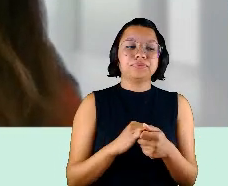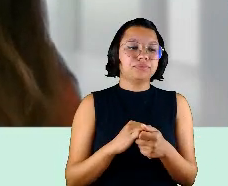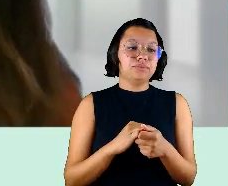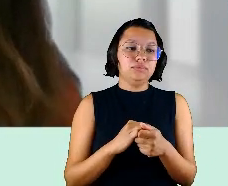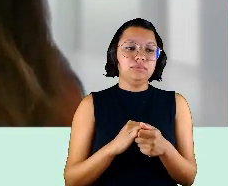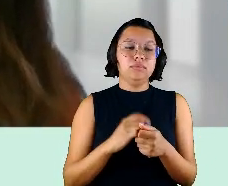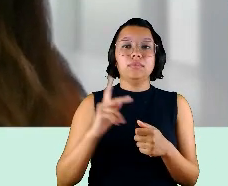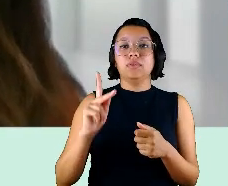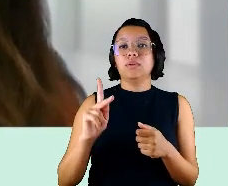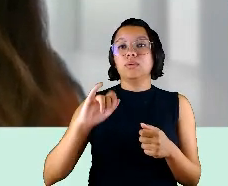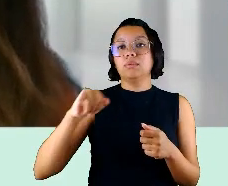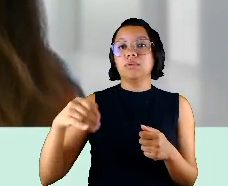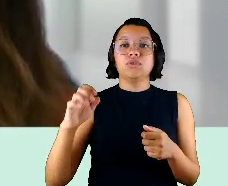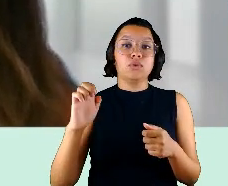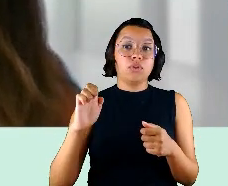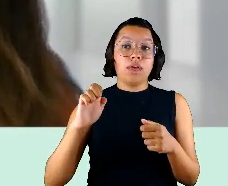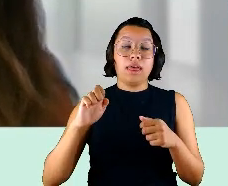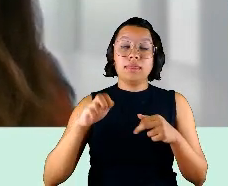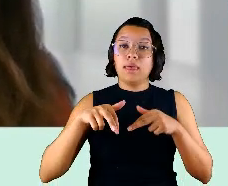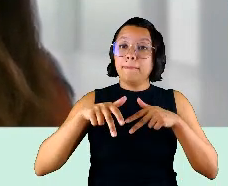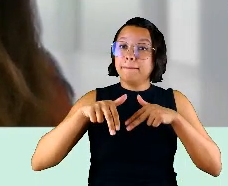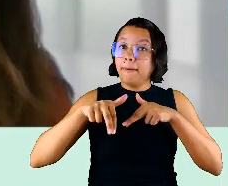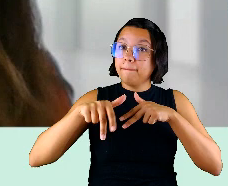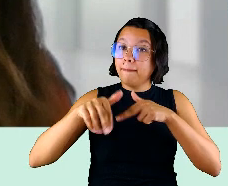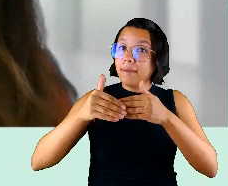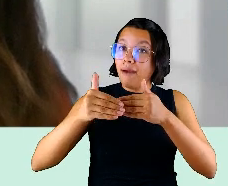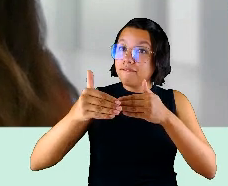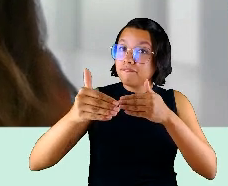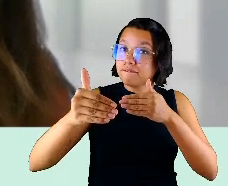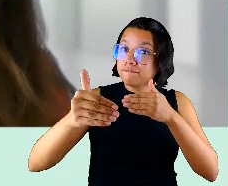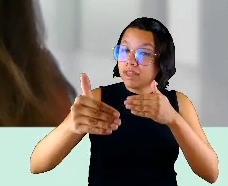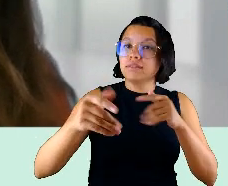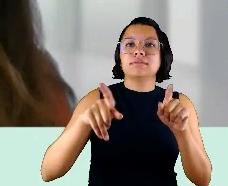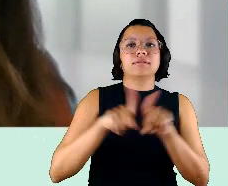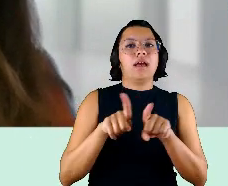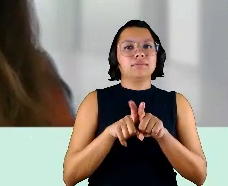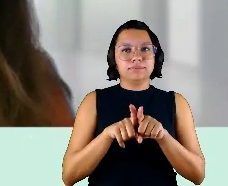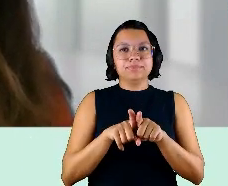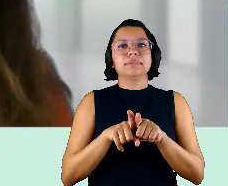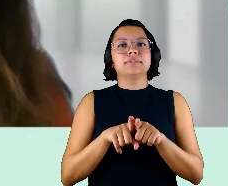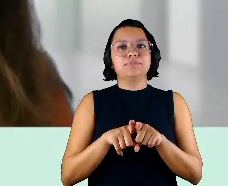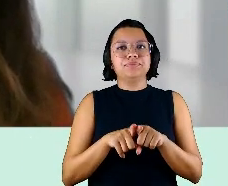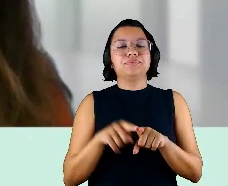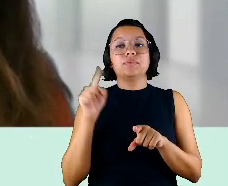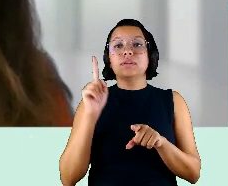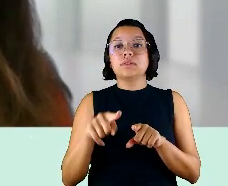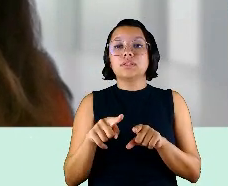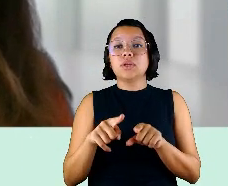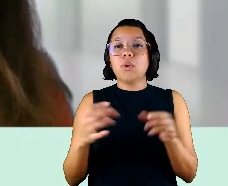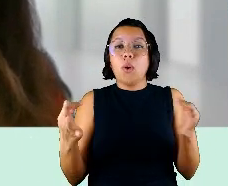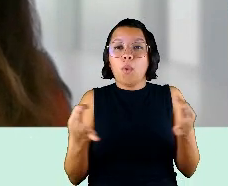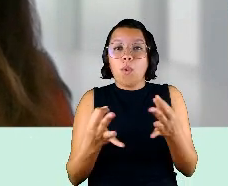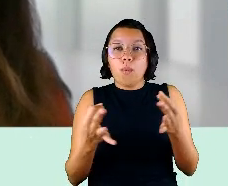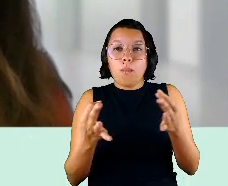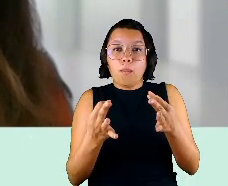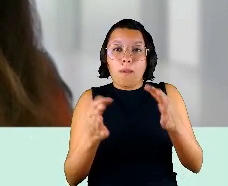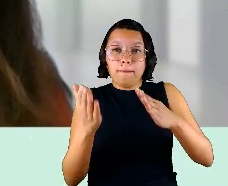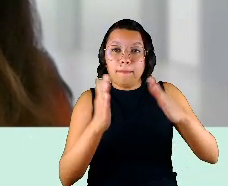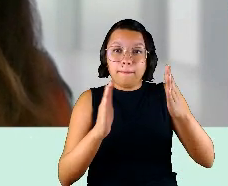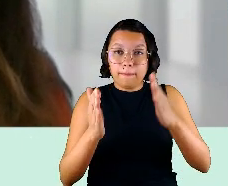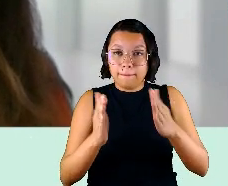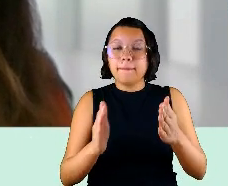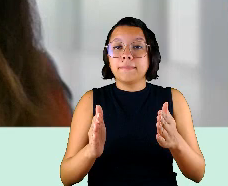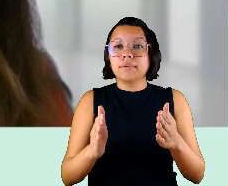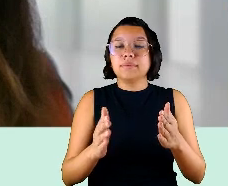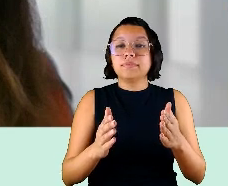o PJE tem caminhado também, né? Ele também tem sido aperfeiçoado, tanto